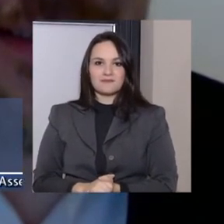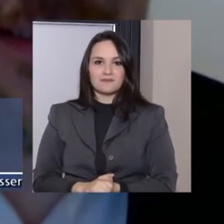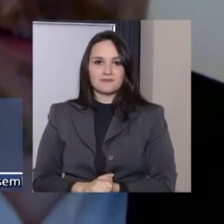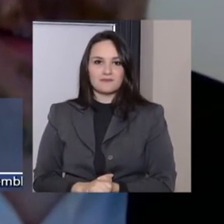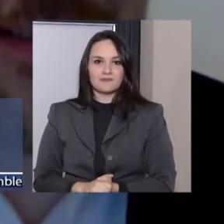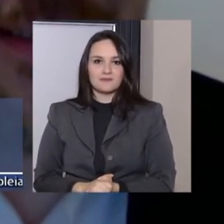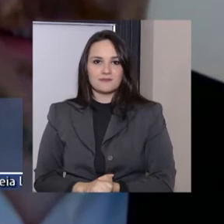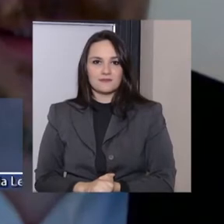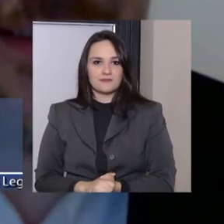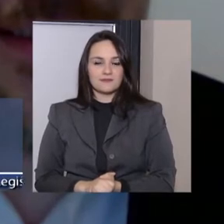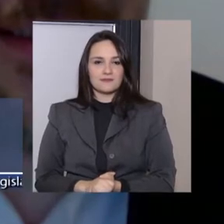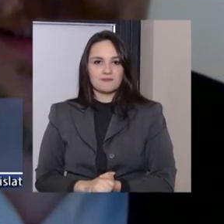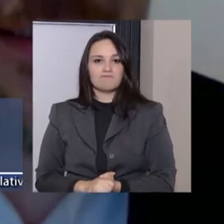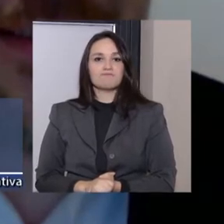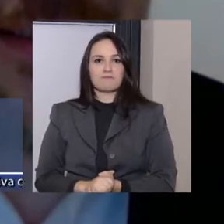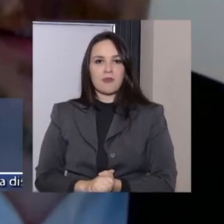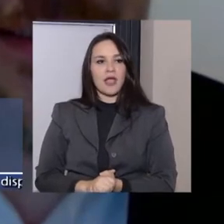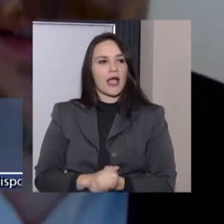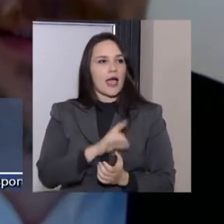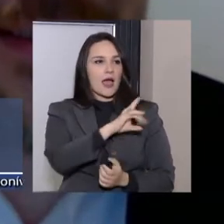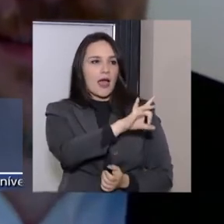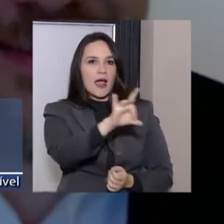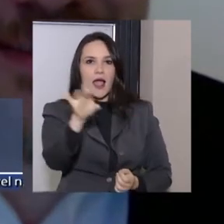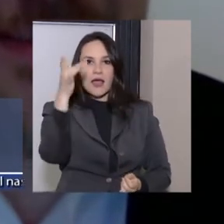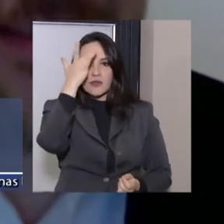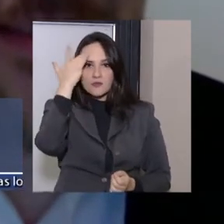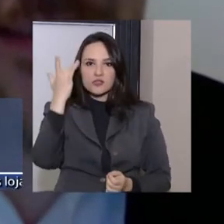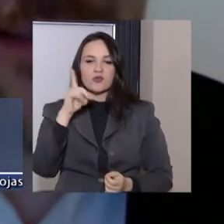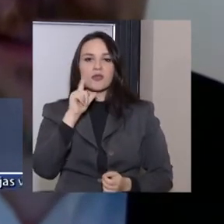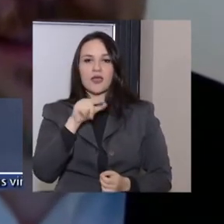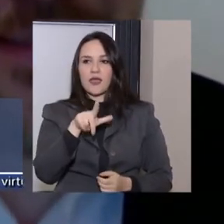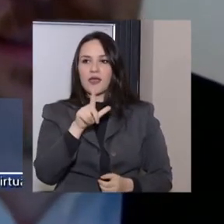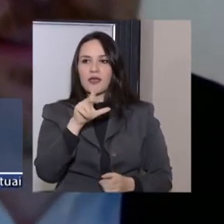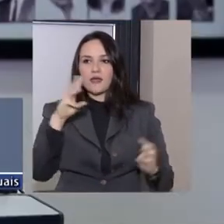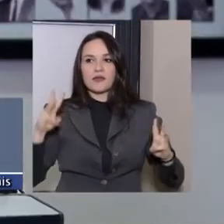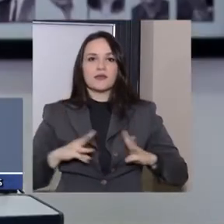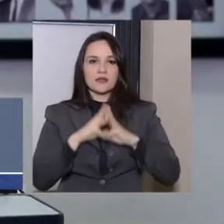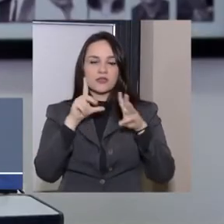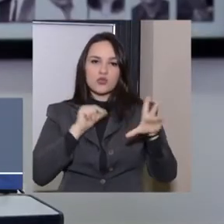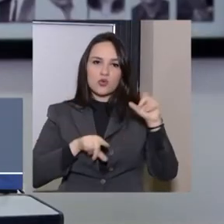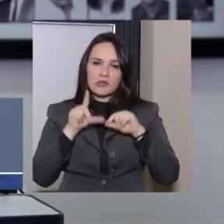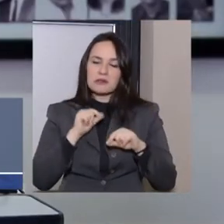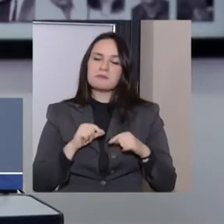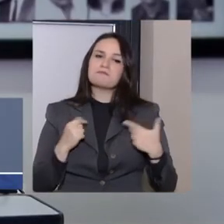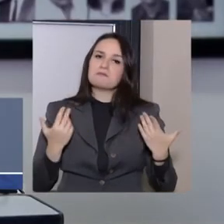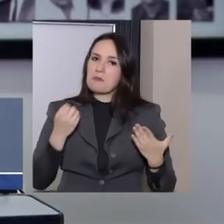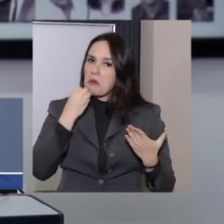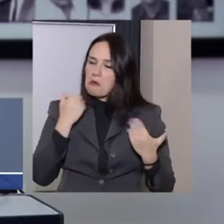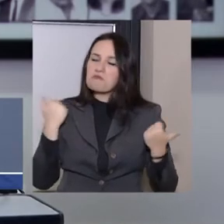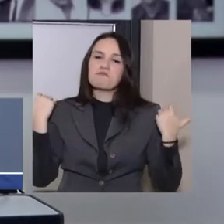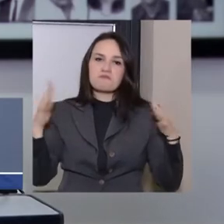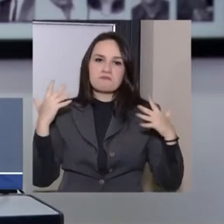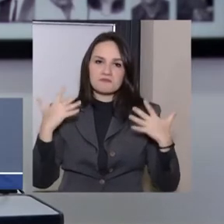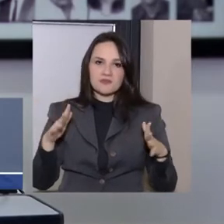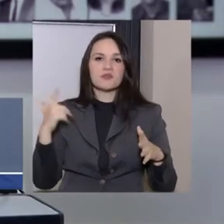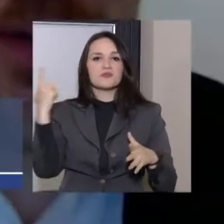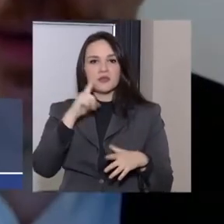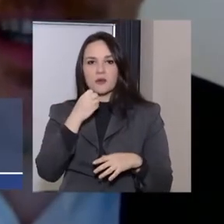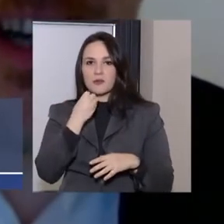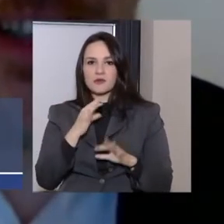E realmente, para os homenageados também, escolhidos pela Uniderp também, e uma boa sessão